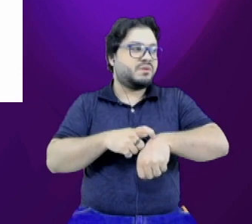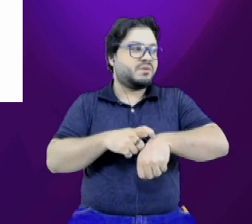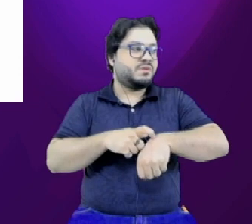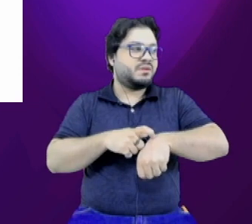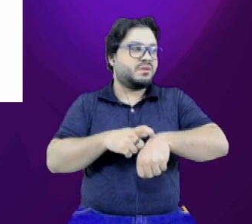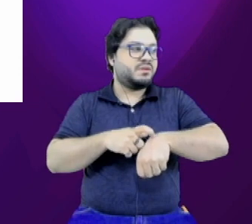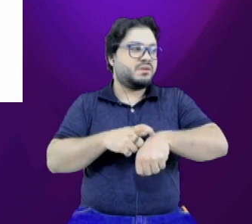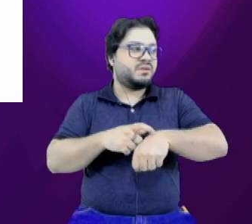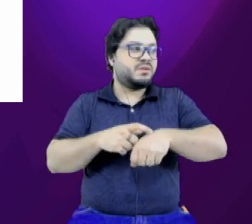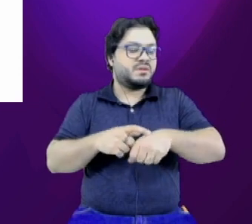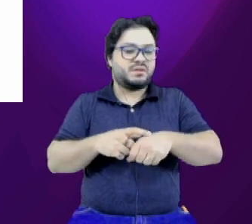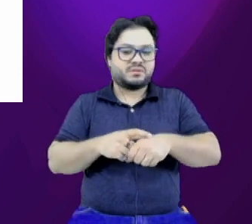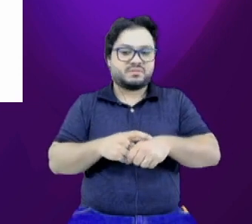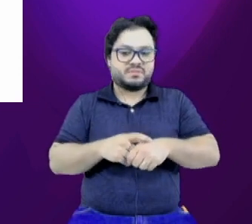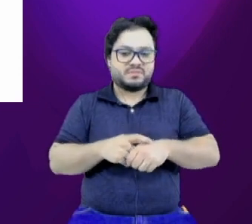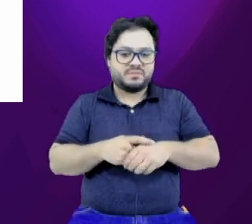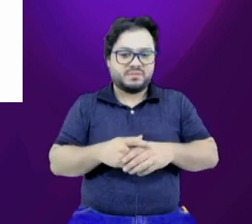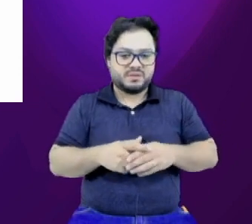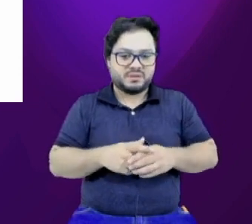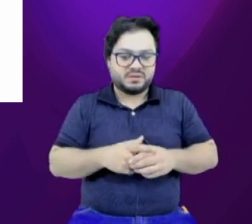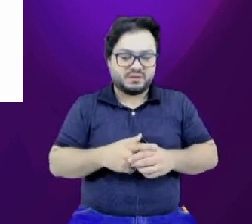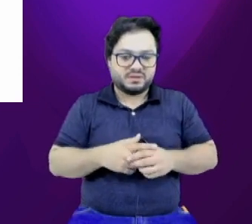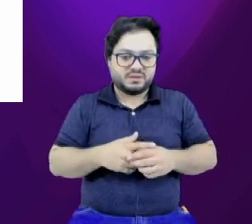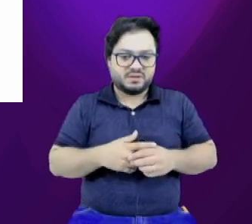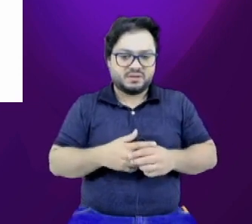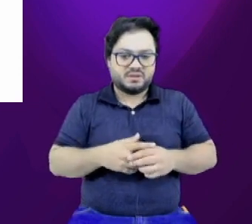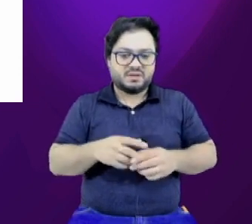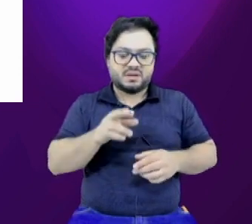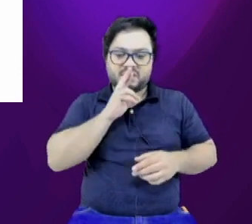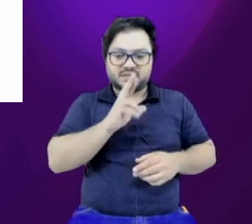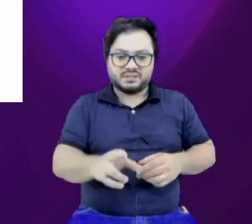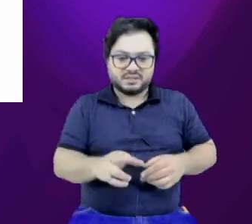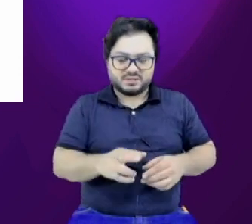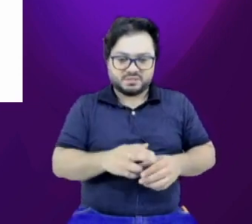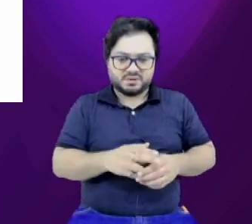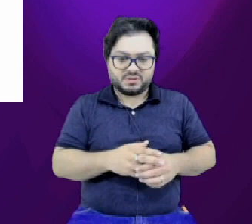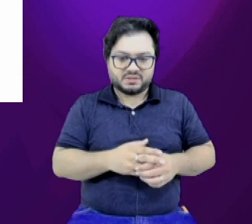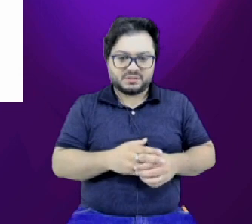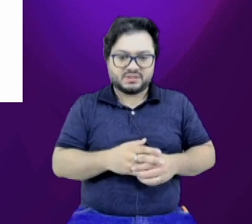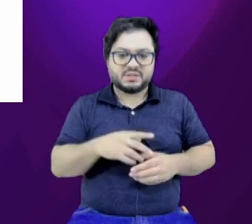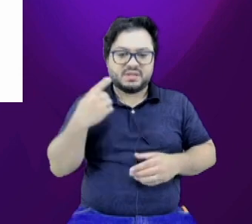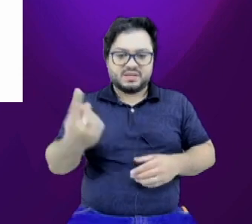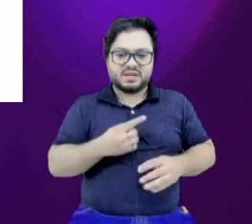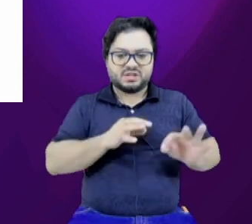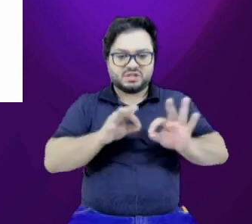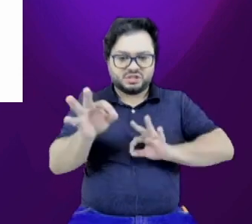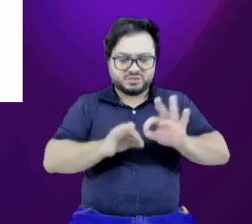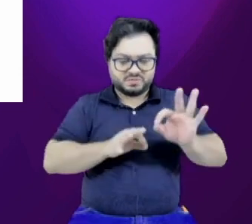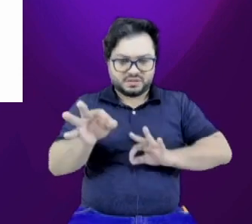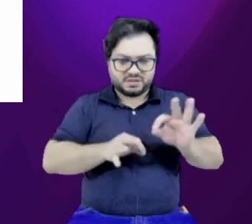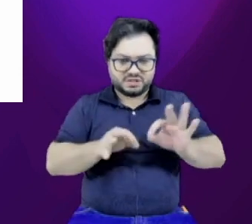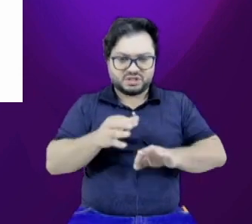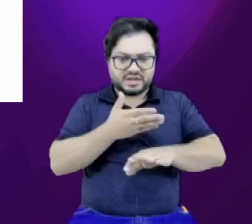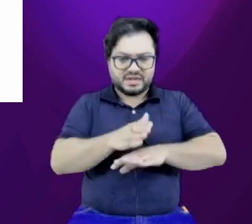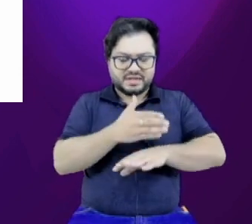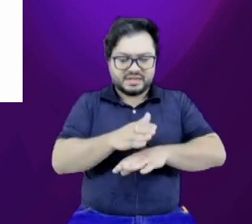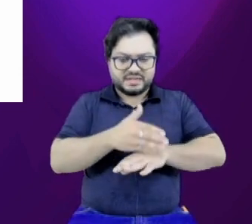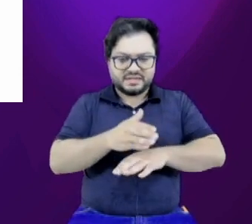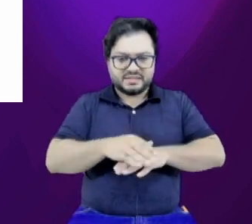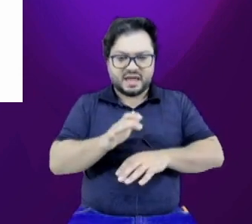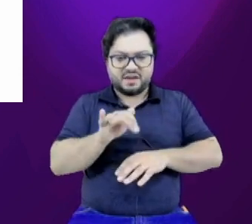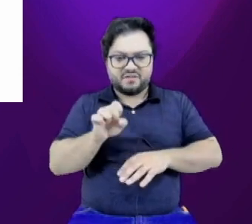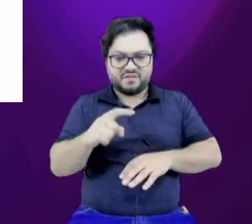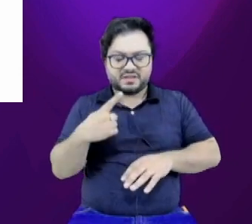ser esse desenvolvimento, as respostas e a gente planejar ensaios clínicos de fase 1 e